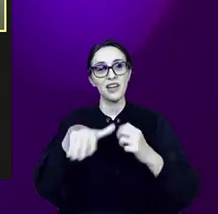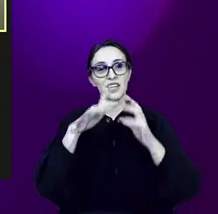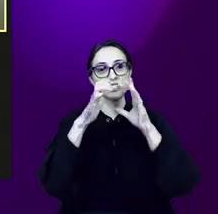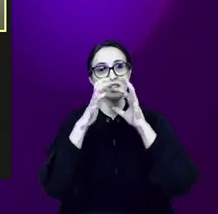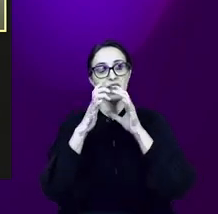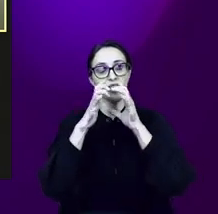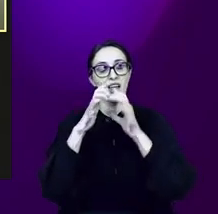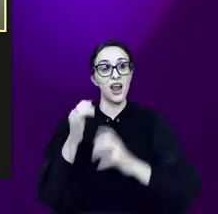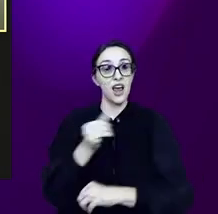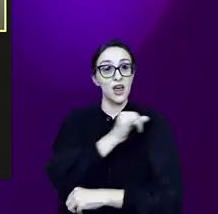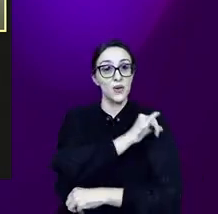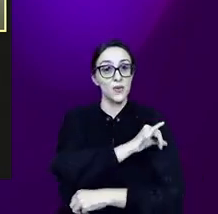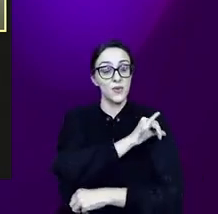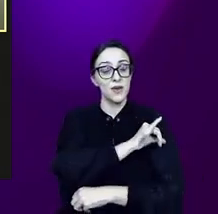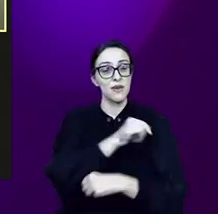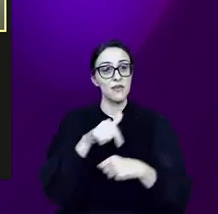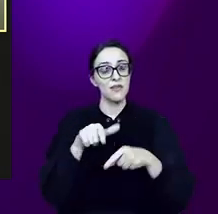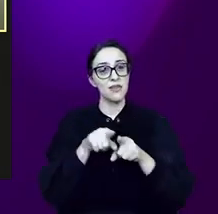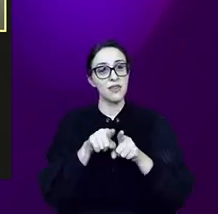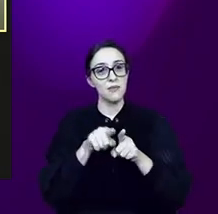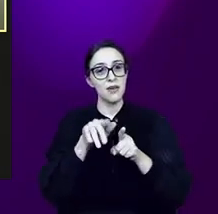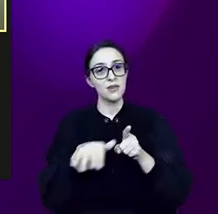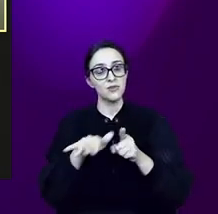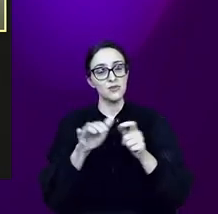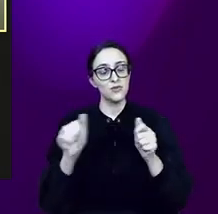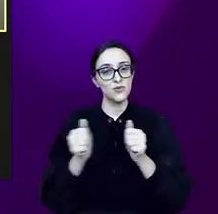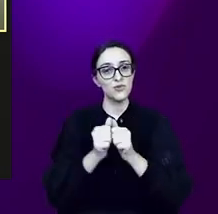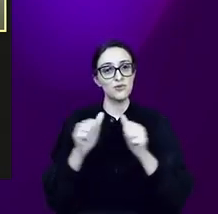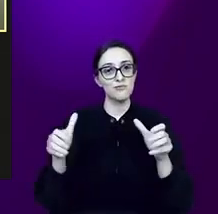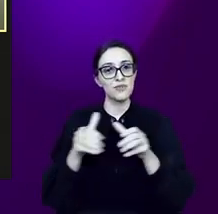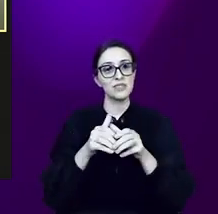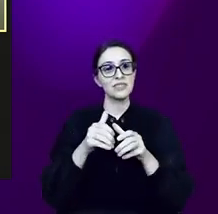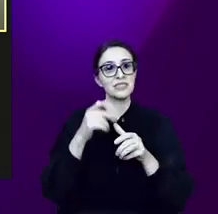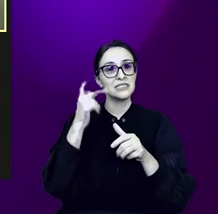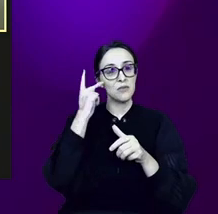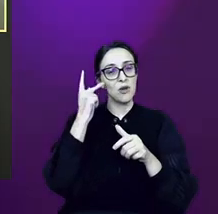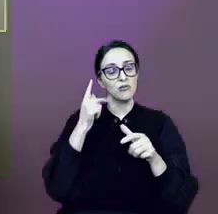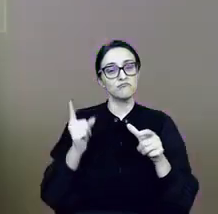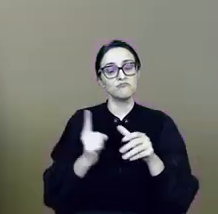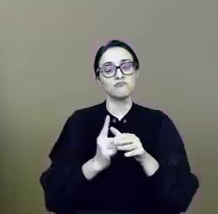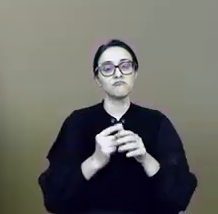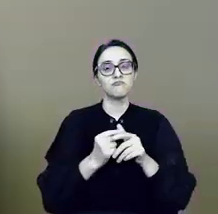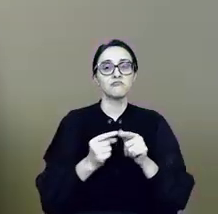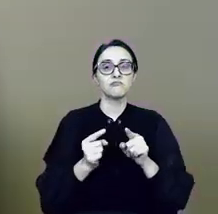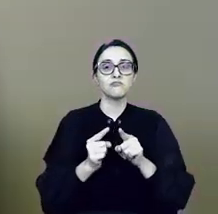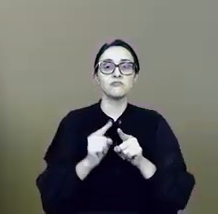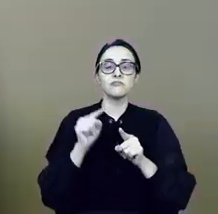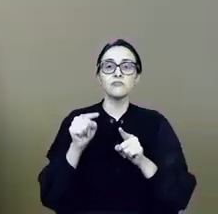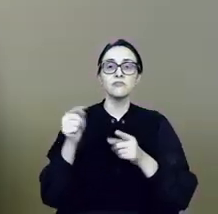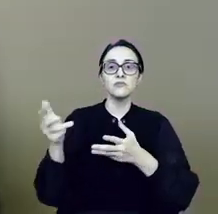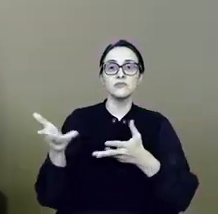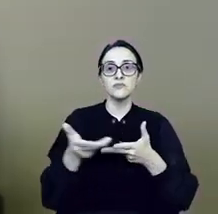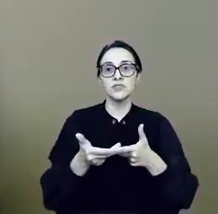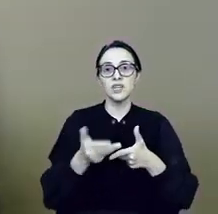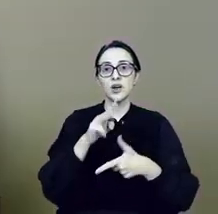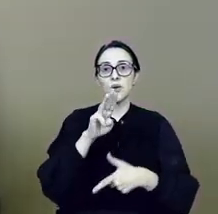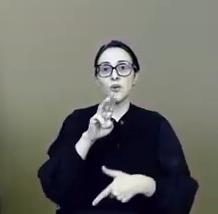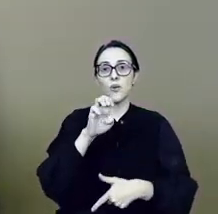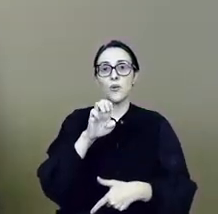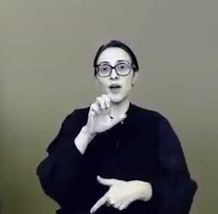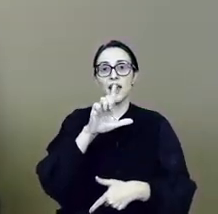Rio, faço parte do doutor Renan, que está de São Paulo, e vamos chamar o doutor Wellington